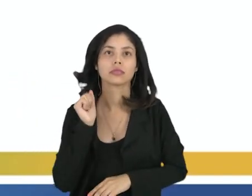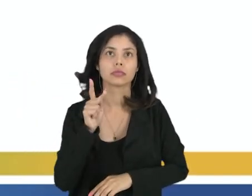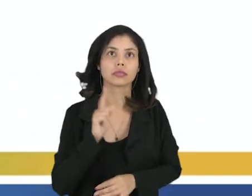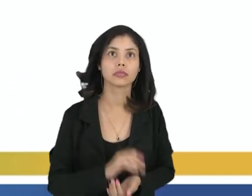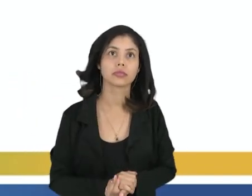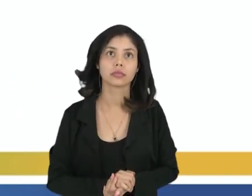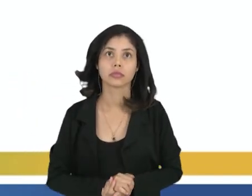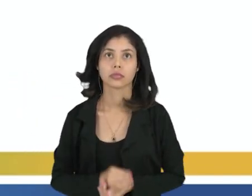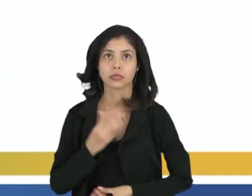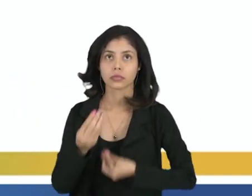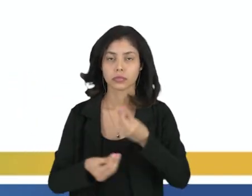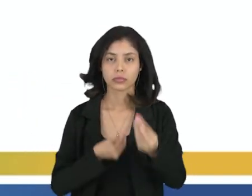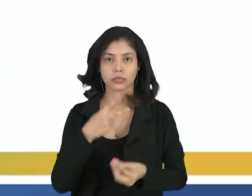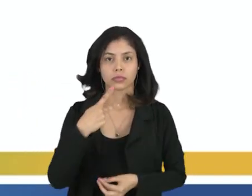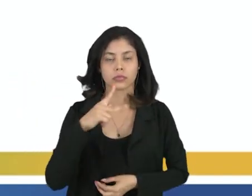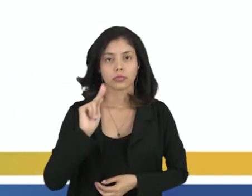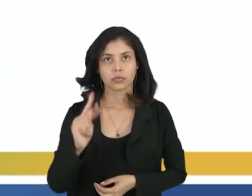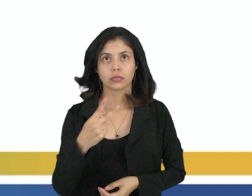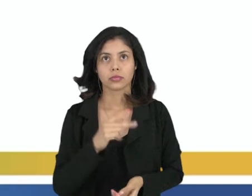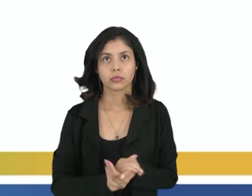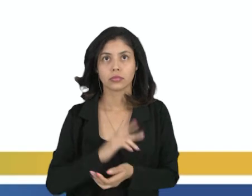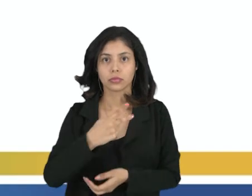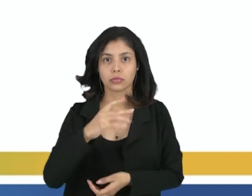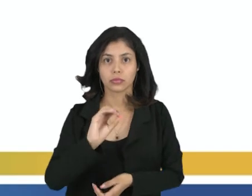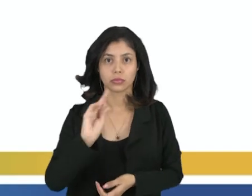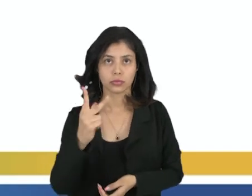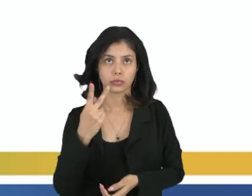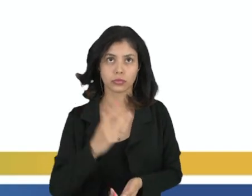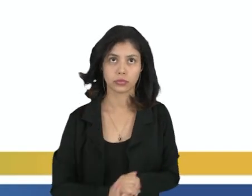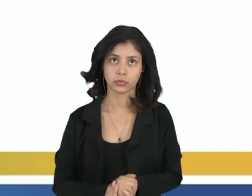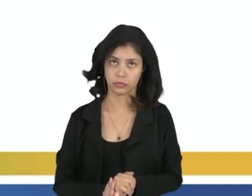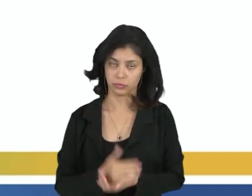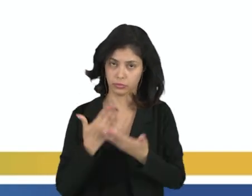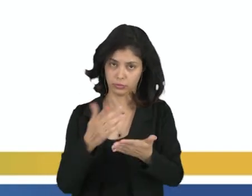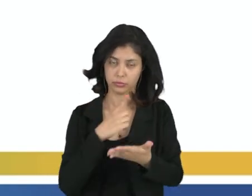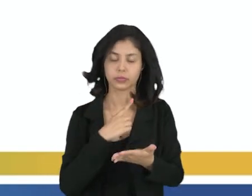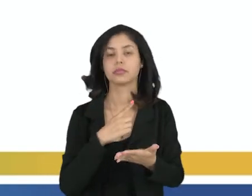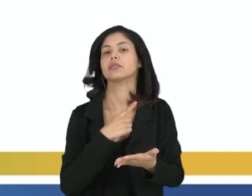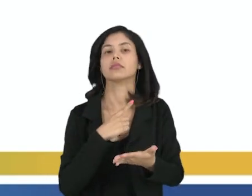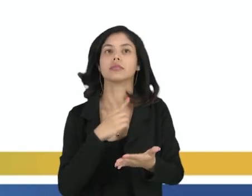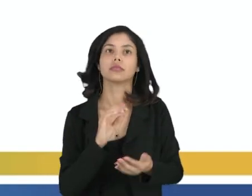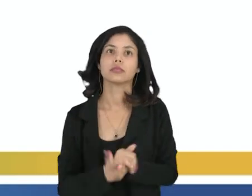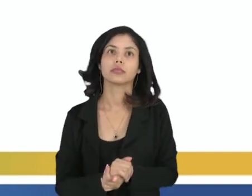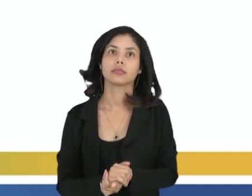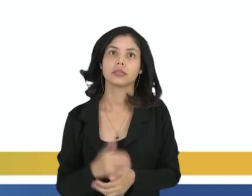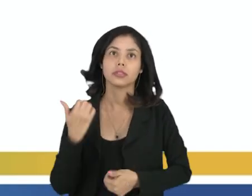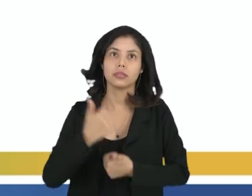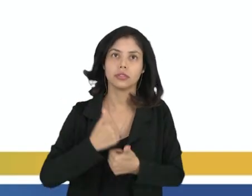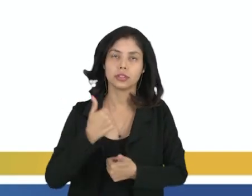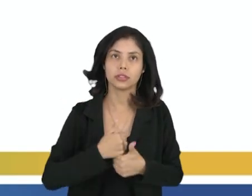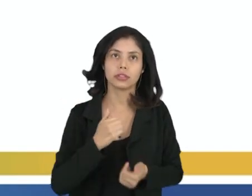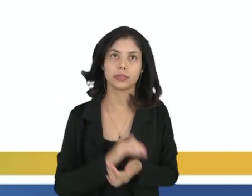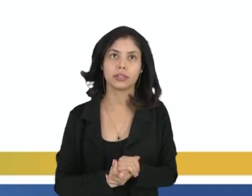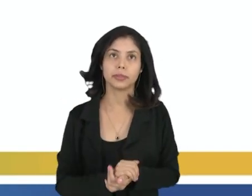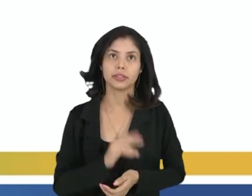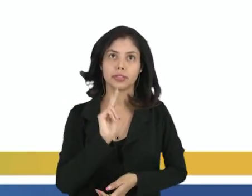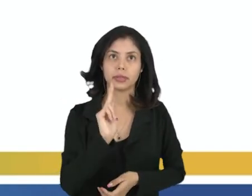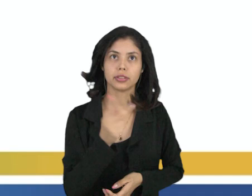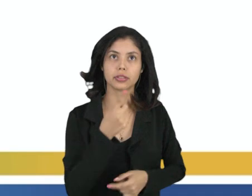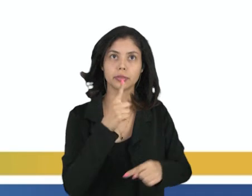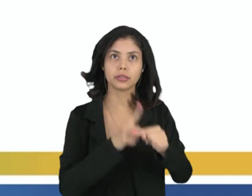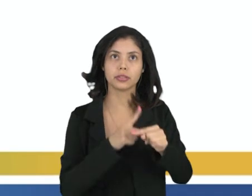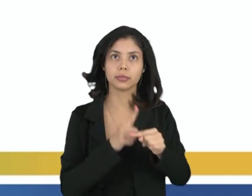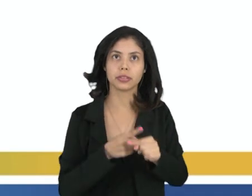ok? Como calcular o pH e o pOH? Então, nós temos aqui a substituição, né? Nós